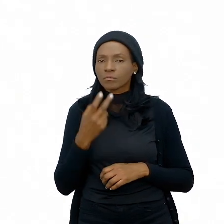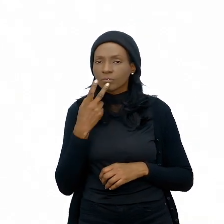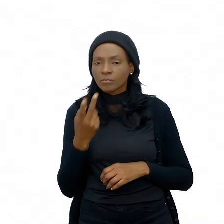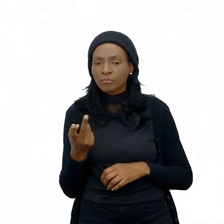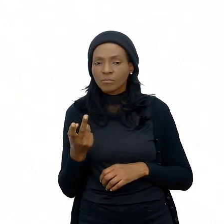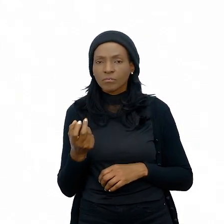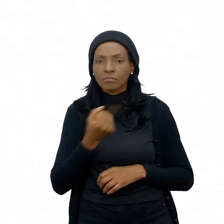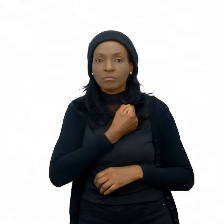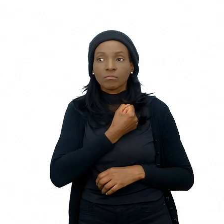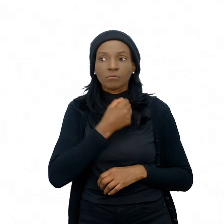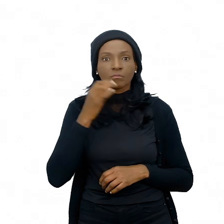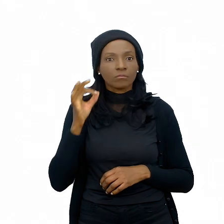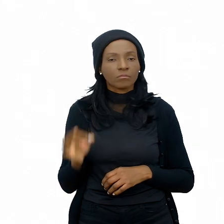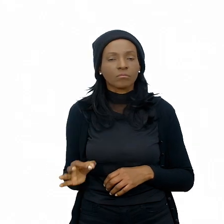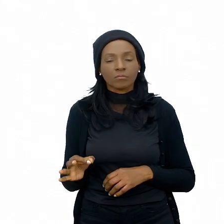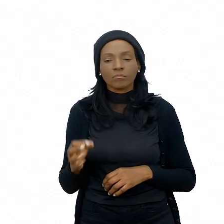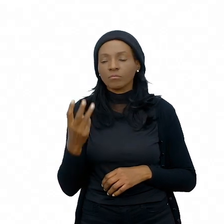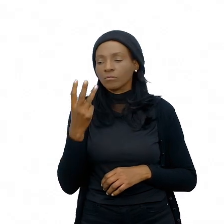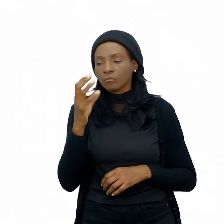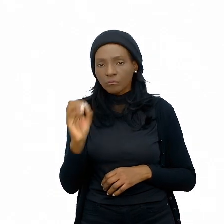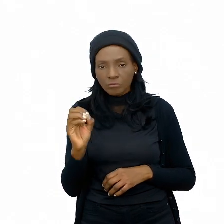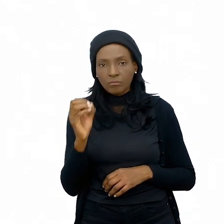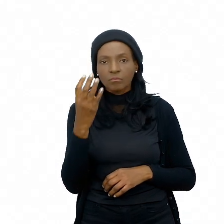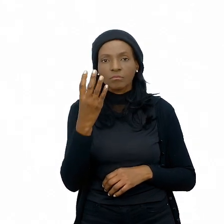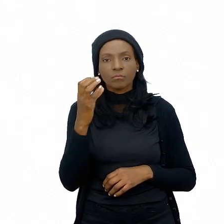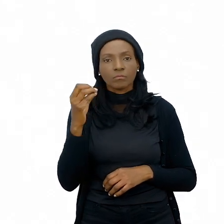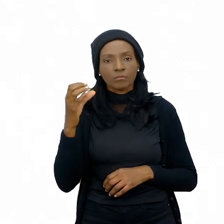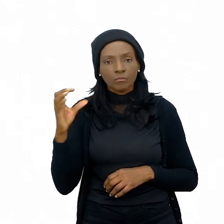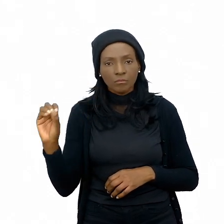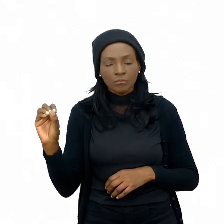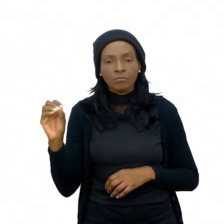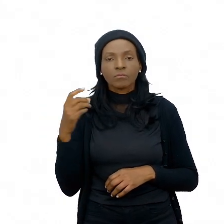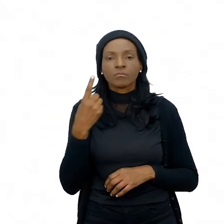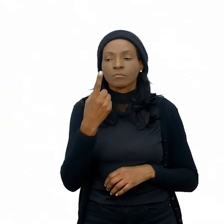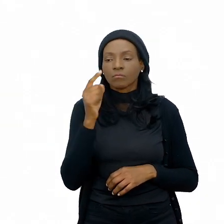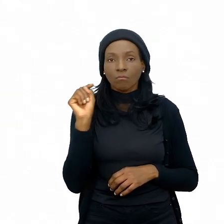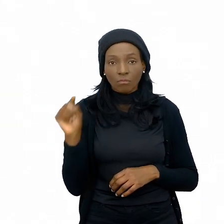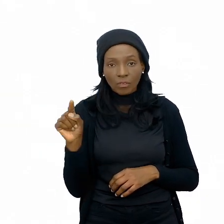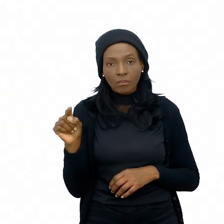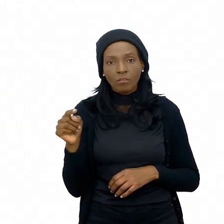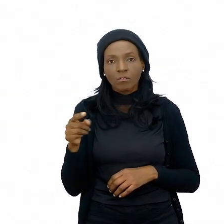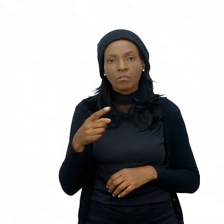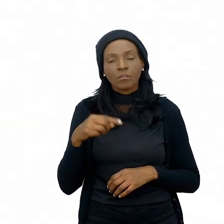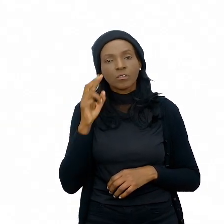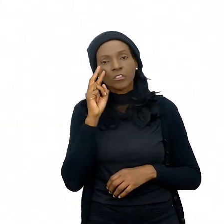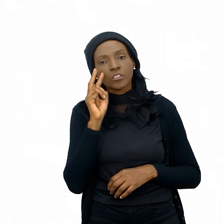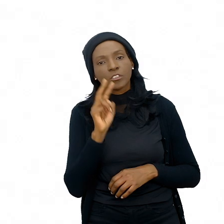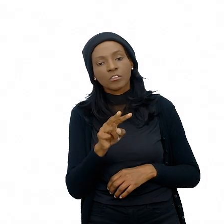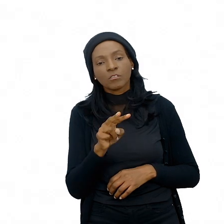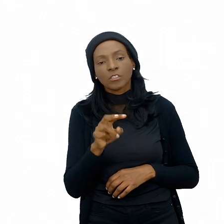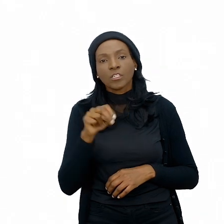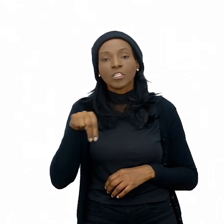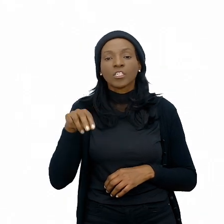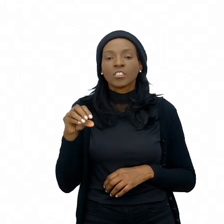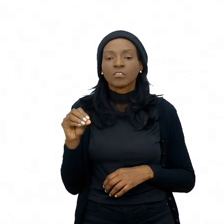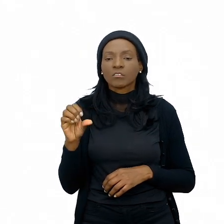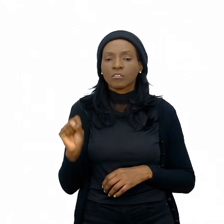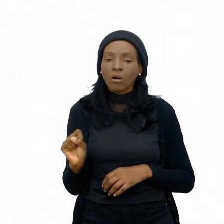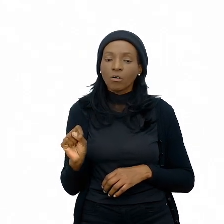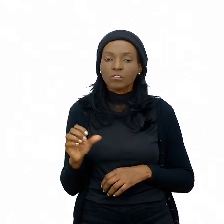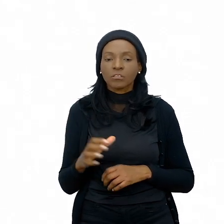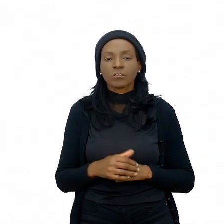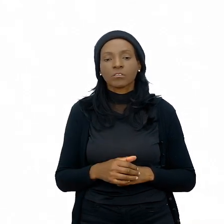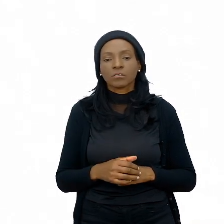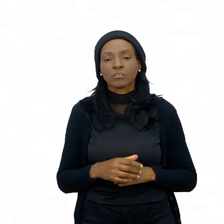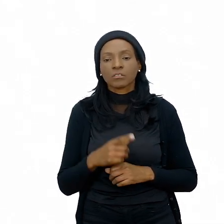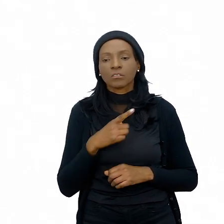números exatos, 30, 400, 1000, a gente está olhando para os nós que têm